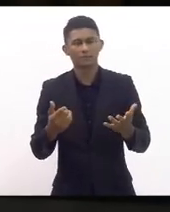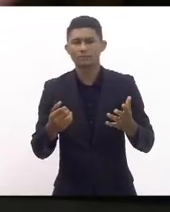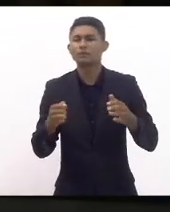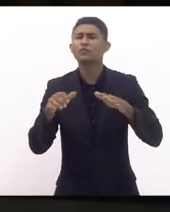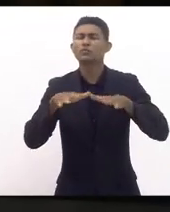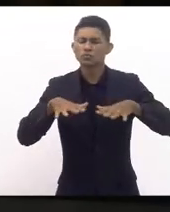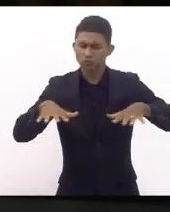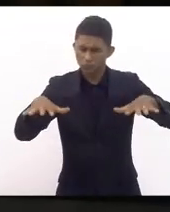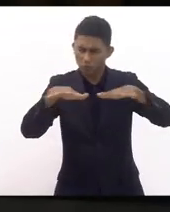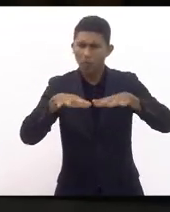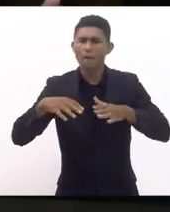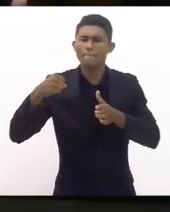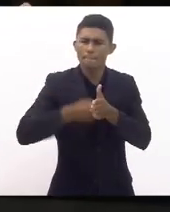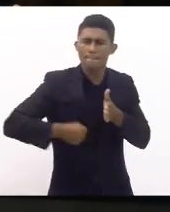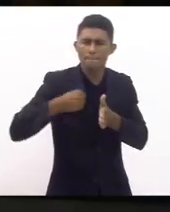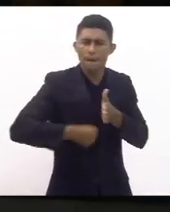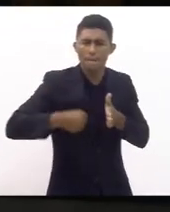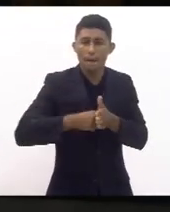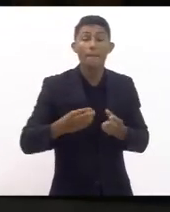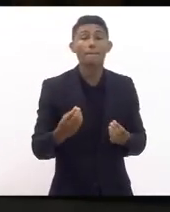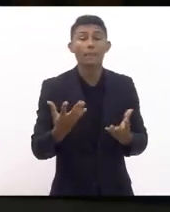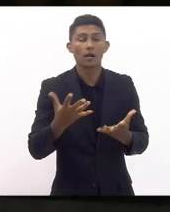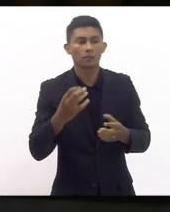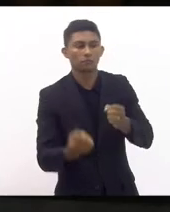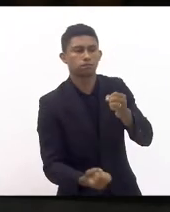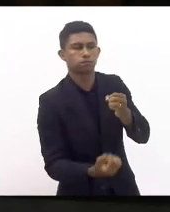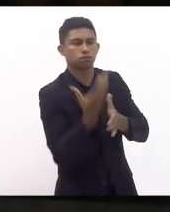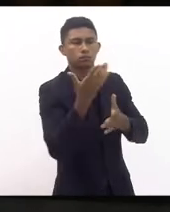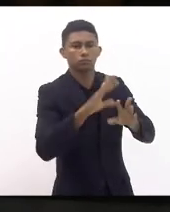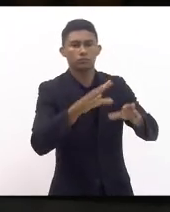gente pudesse criar a controladoria. Eu não me